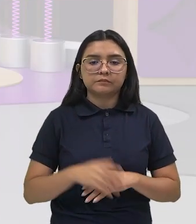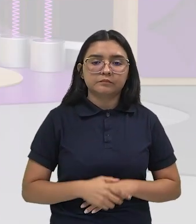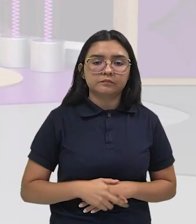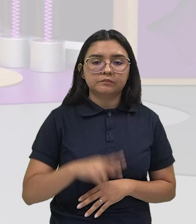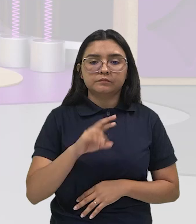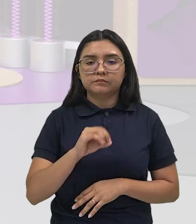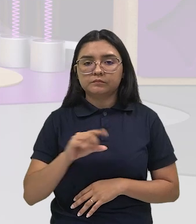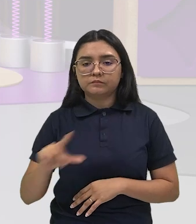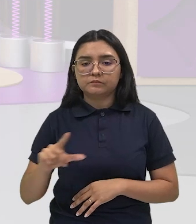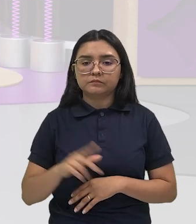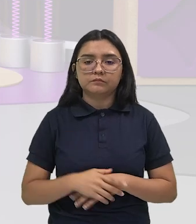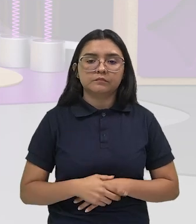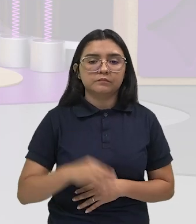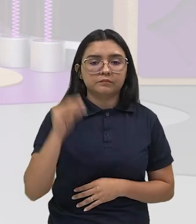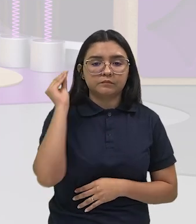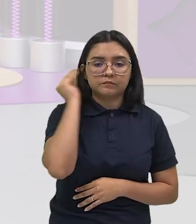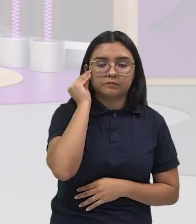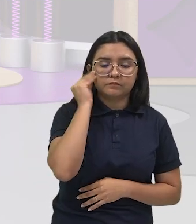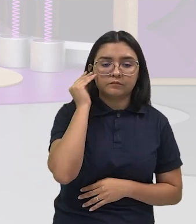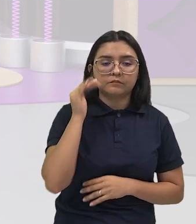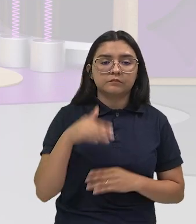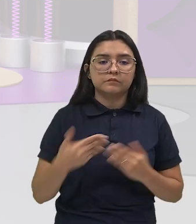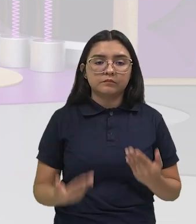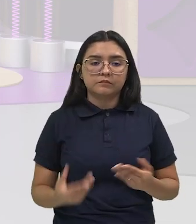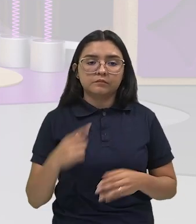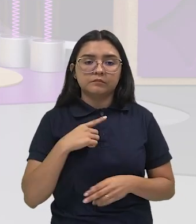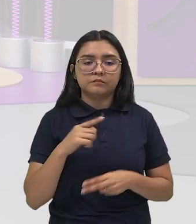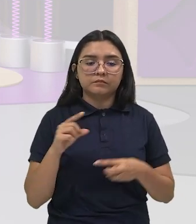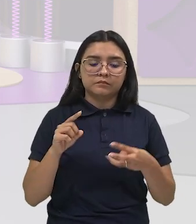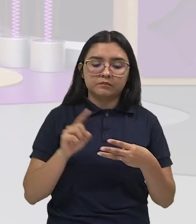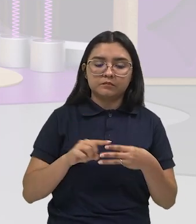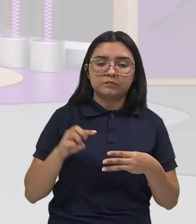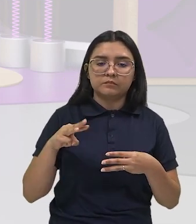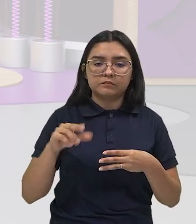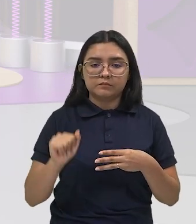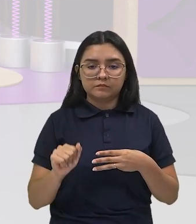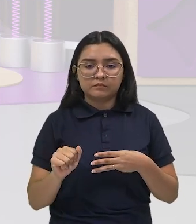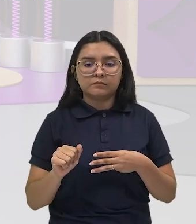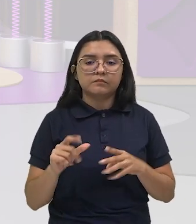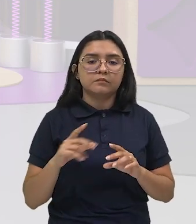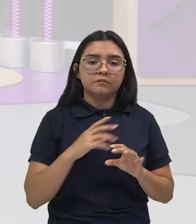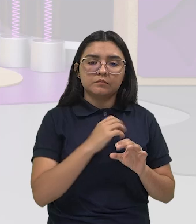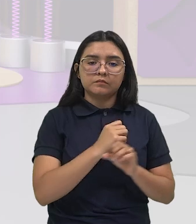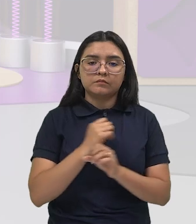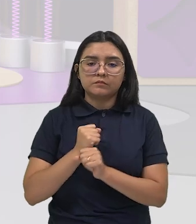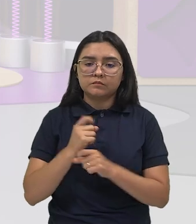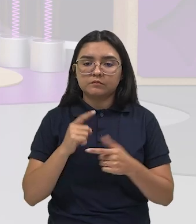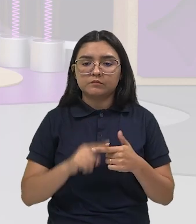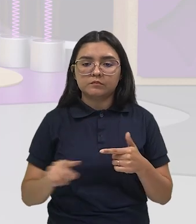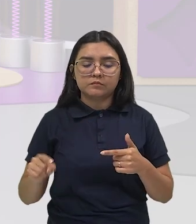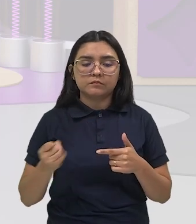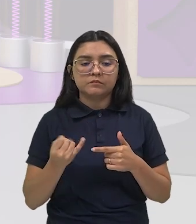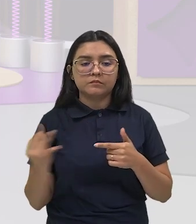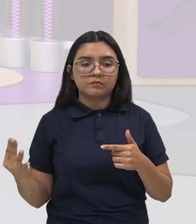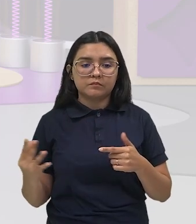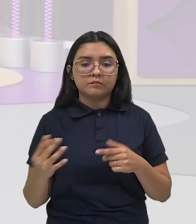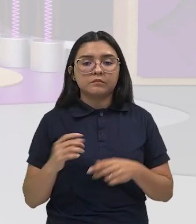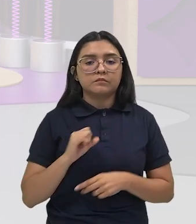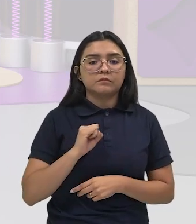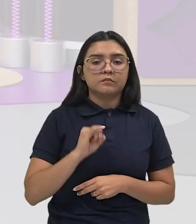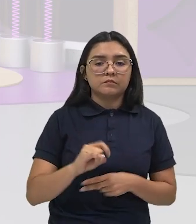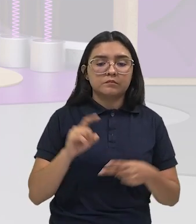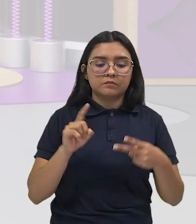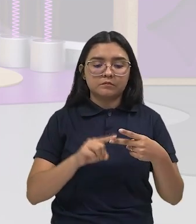o rol, e aí observar se está sendo pedido a média aritmética. Soma todo mundo e divide pela quantidade.